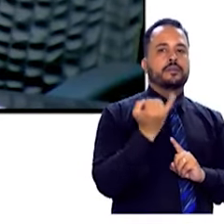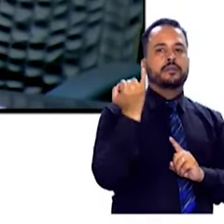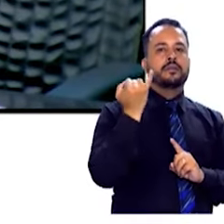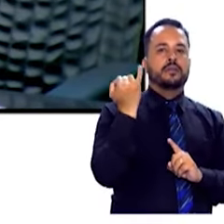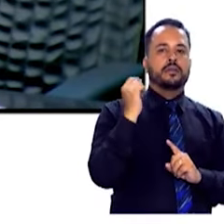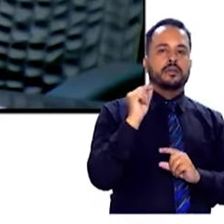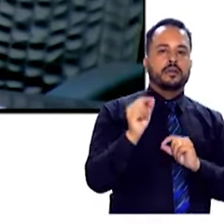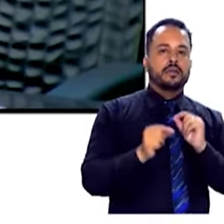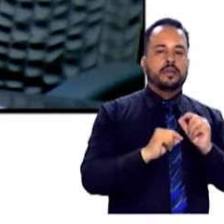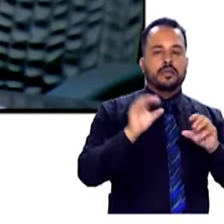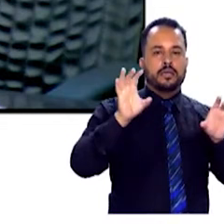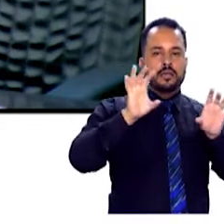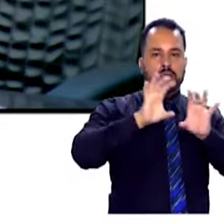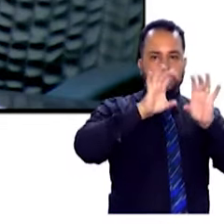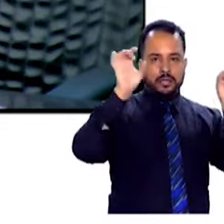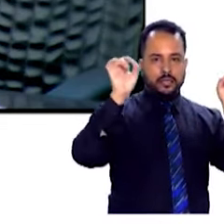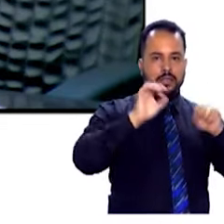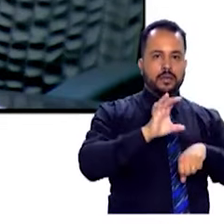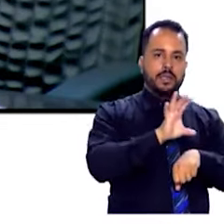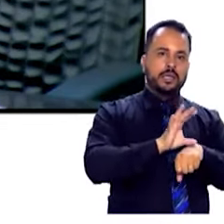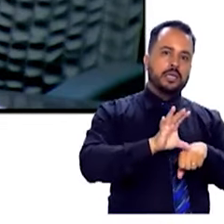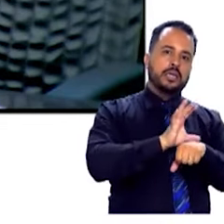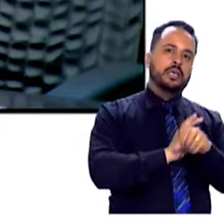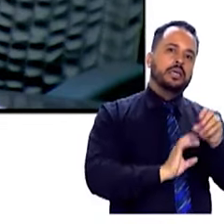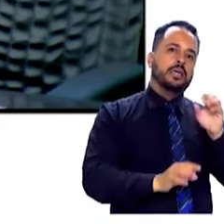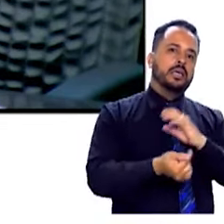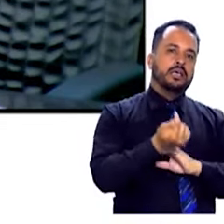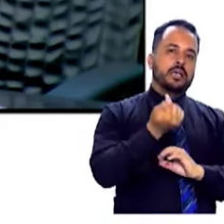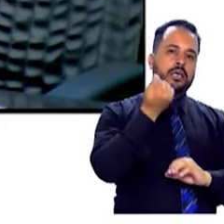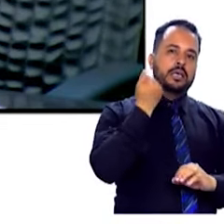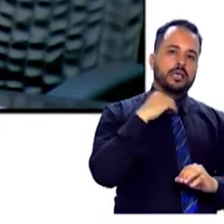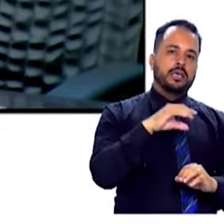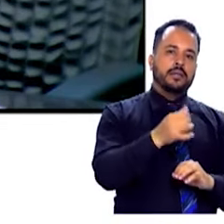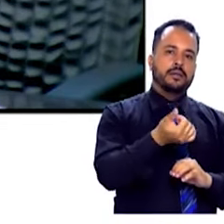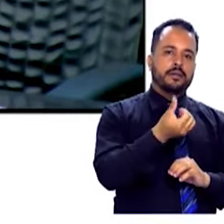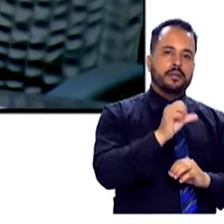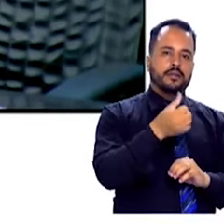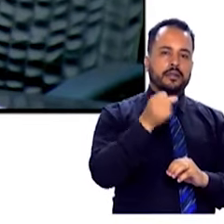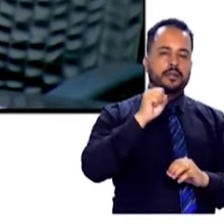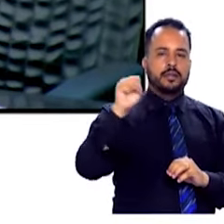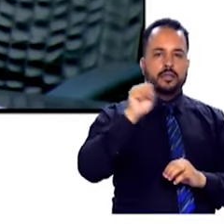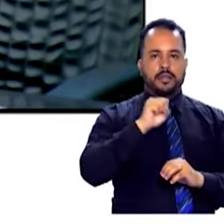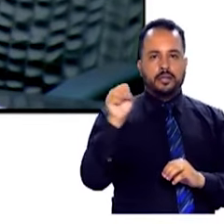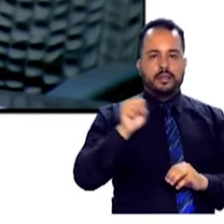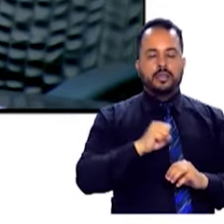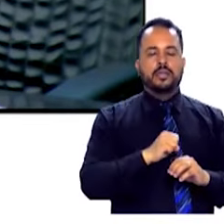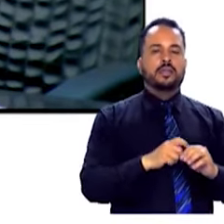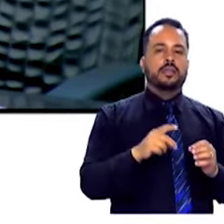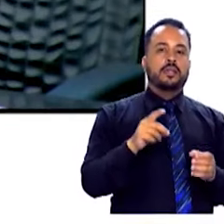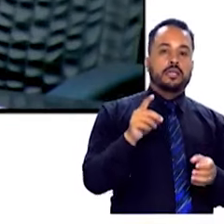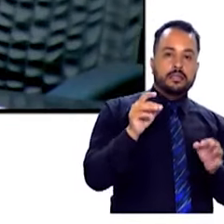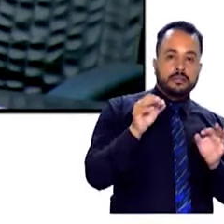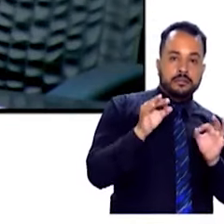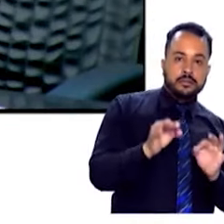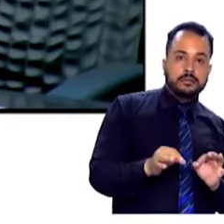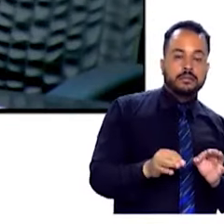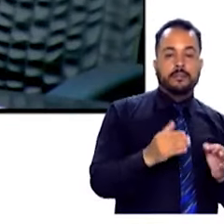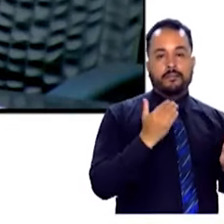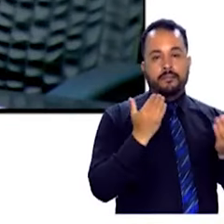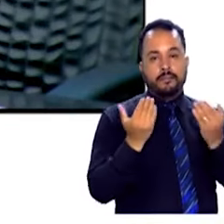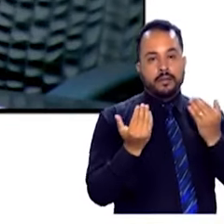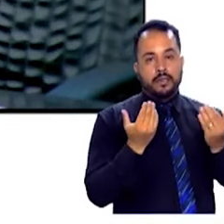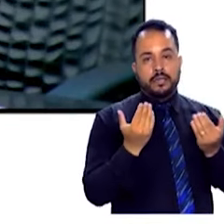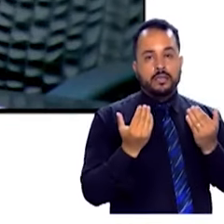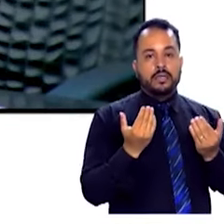Supremo antes da constituição de 88 e que era exatamente a exceção a hipóteses de descabimento de